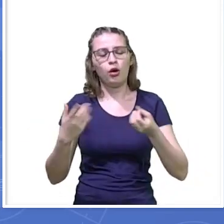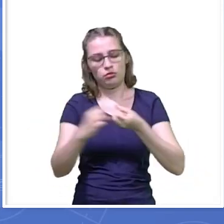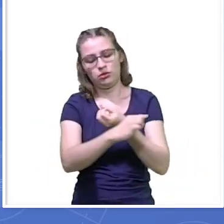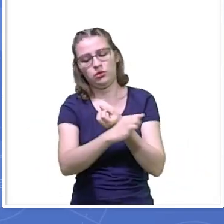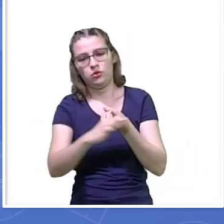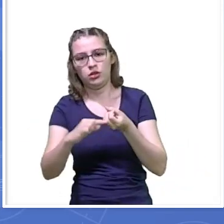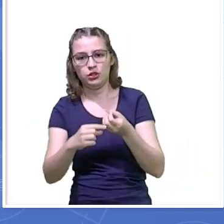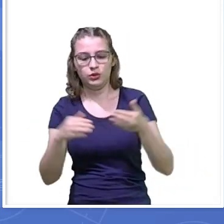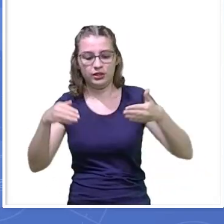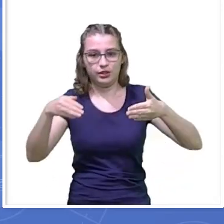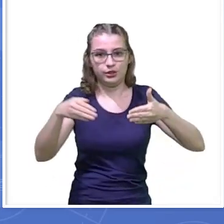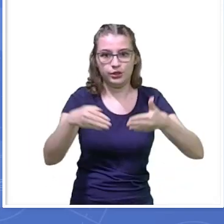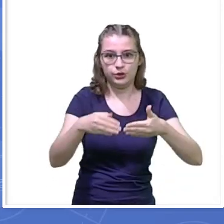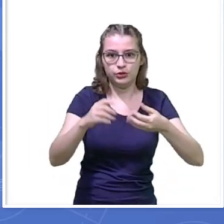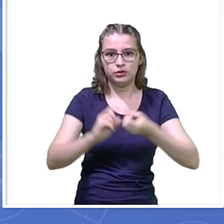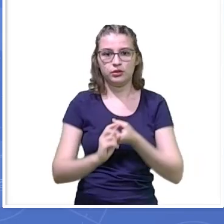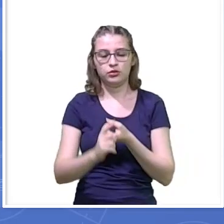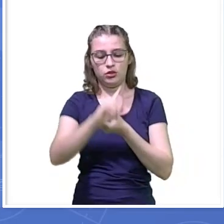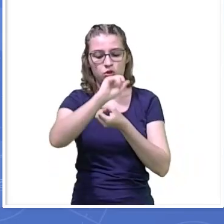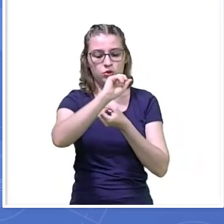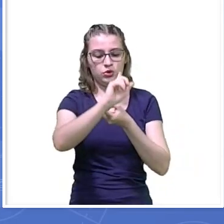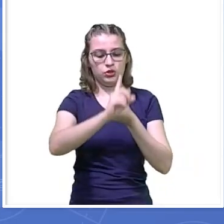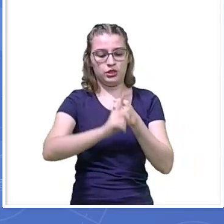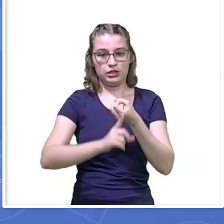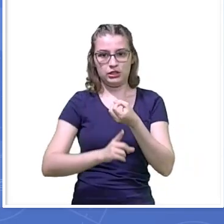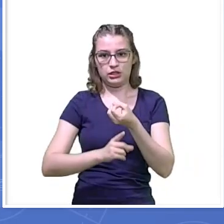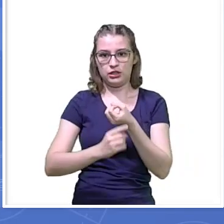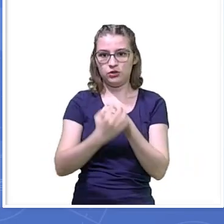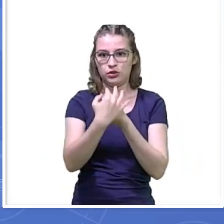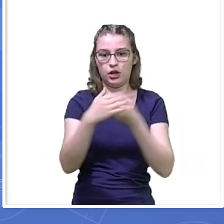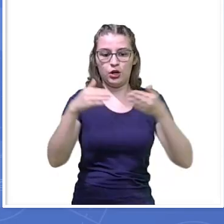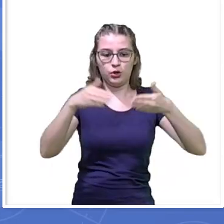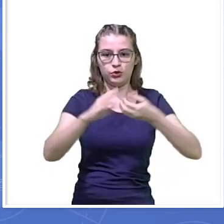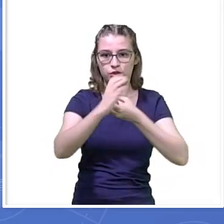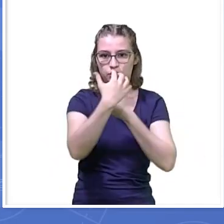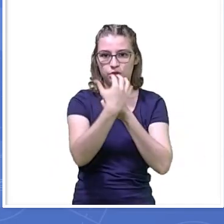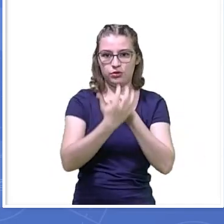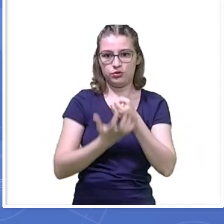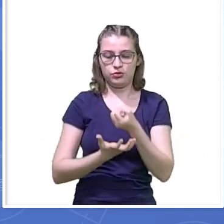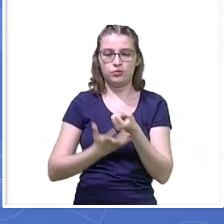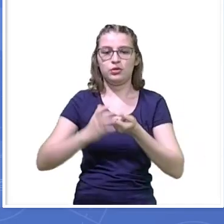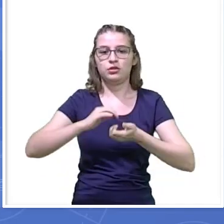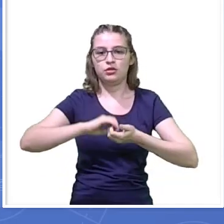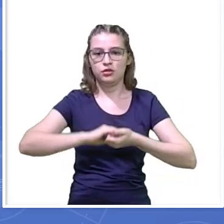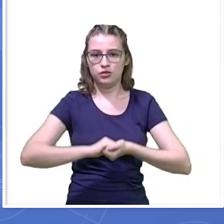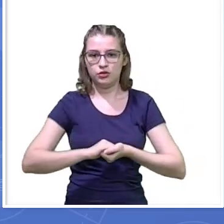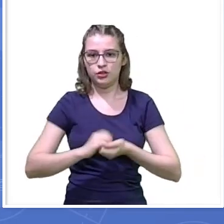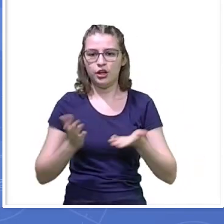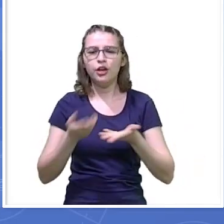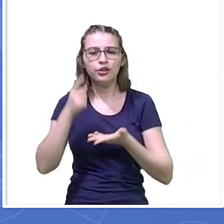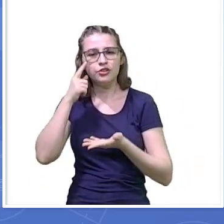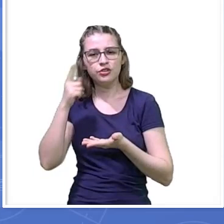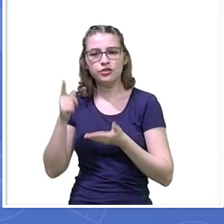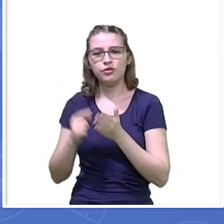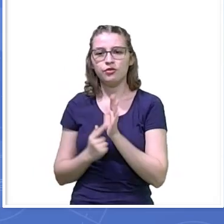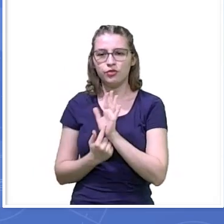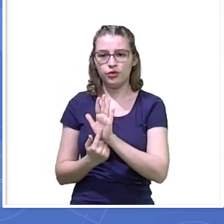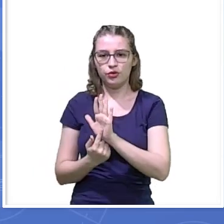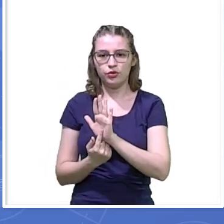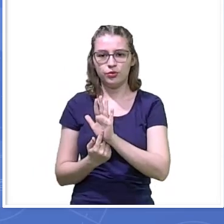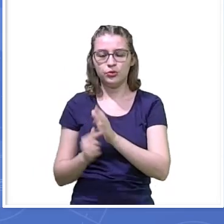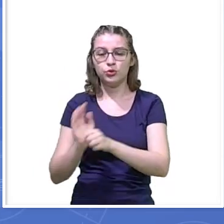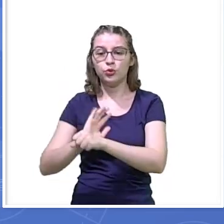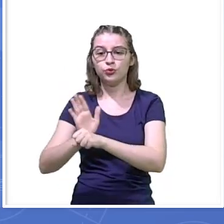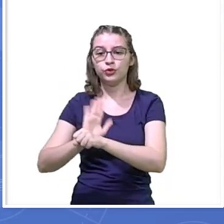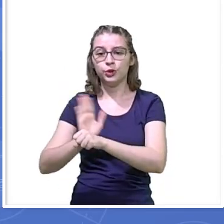o meridiano de Greenwich, que a gente viu agora há pouco, né, no nosso portal ali, o vídeo, aquela reportagem, é o meridiano